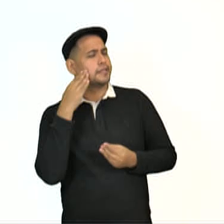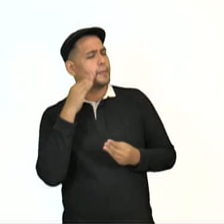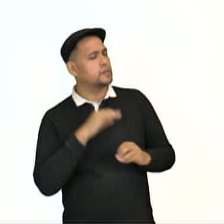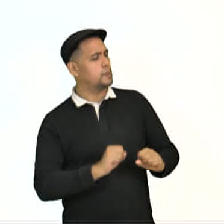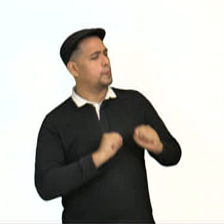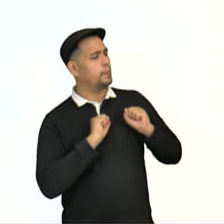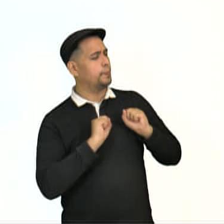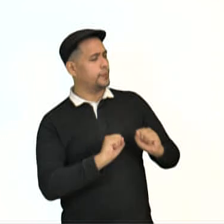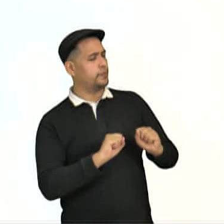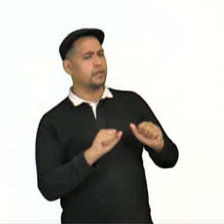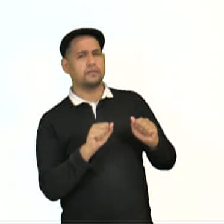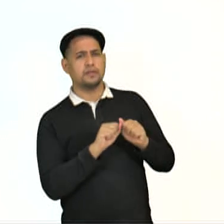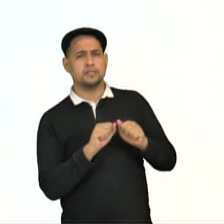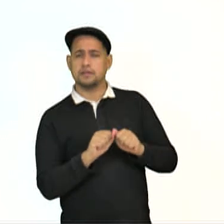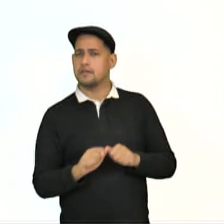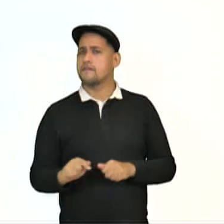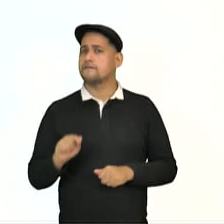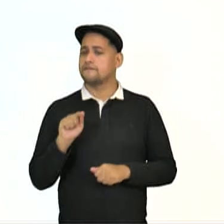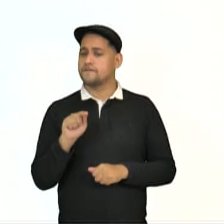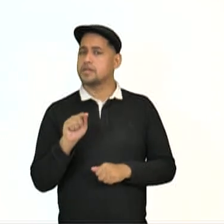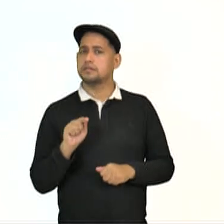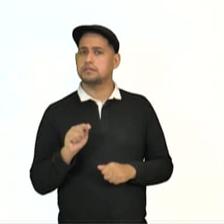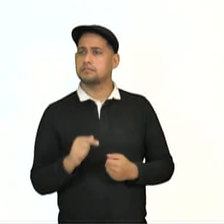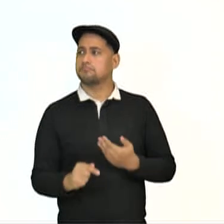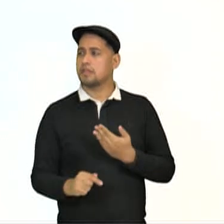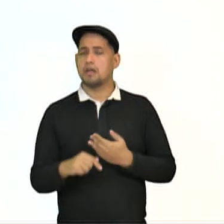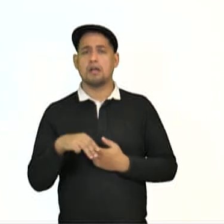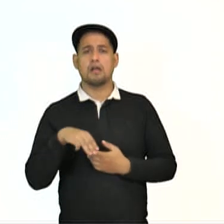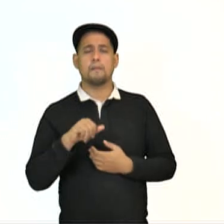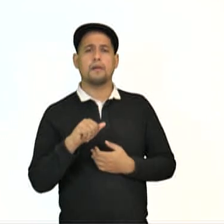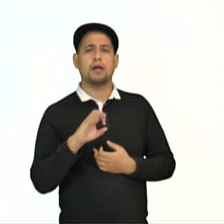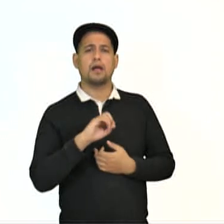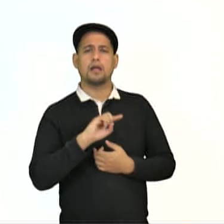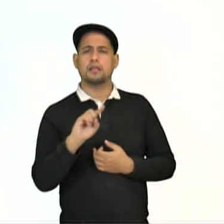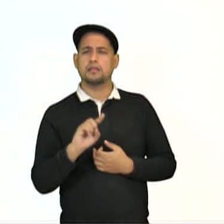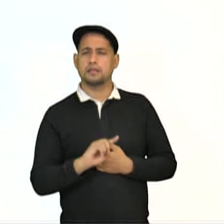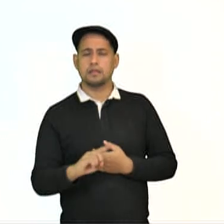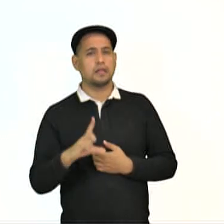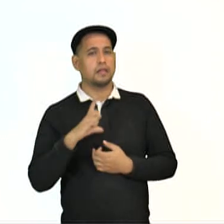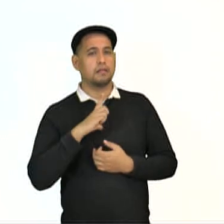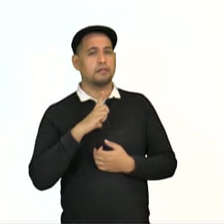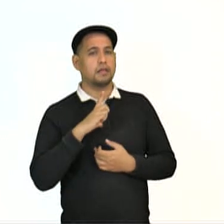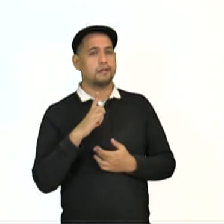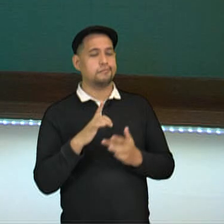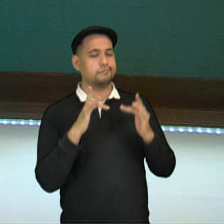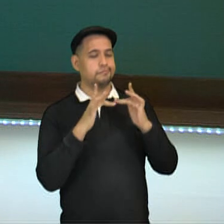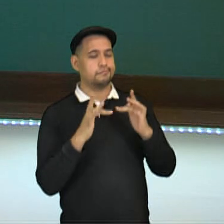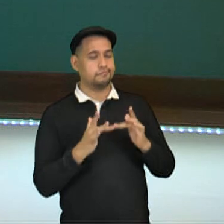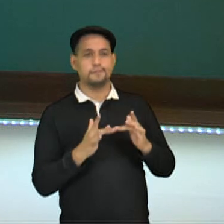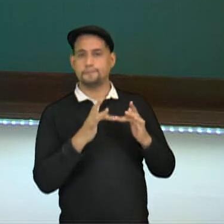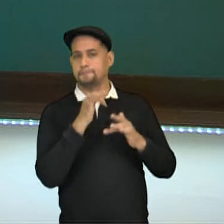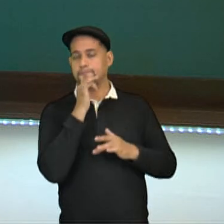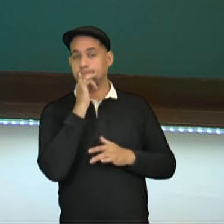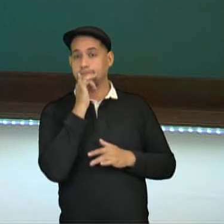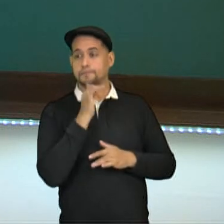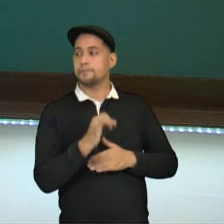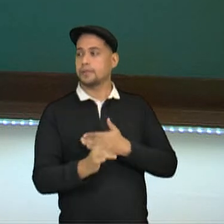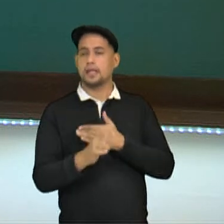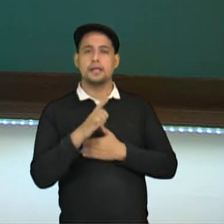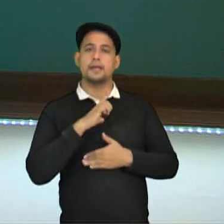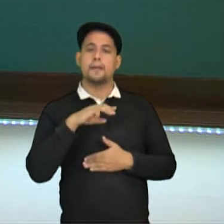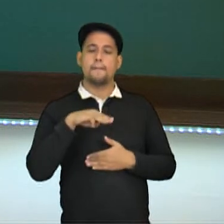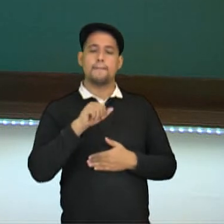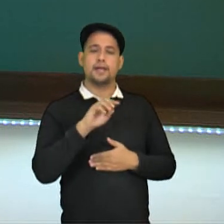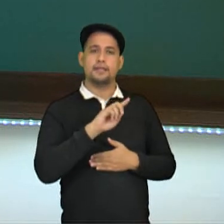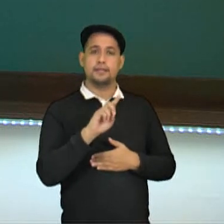possível fazer a multiplicação dessa matriz? Então, eu tenho a relação, por exemplo, aqui eu tenho uma